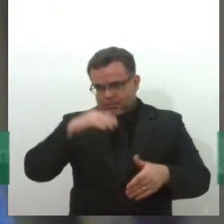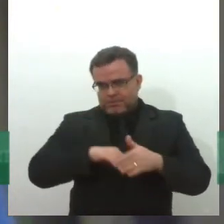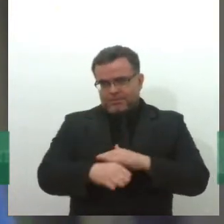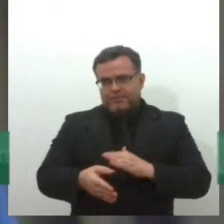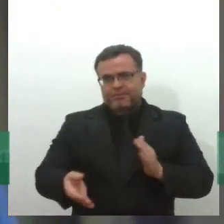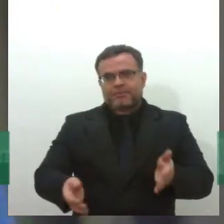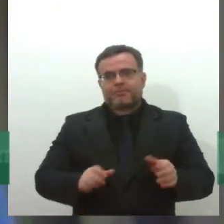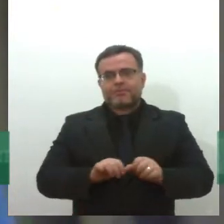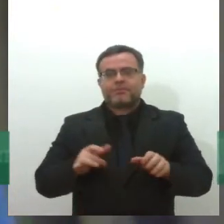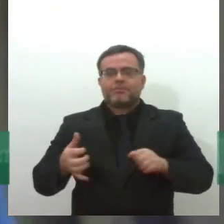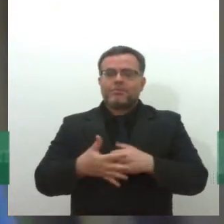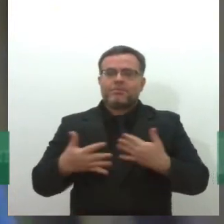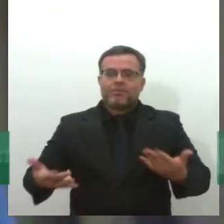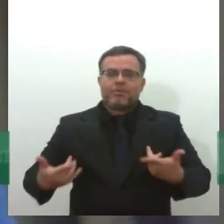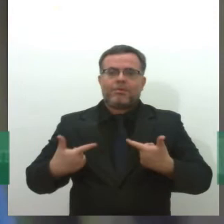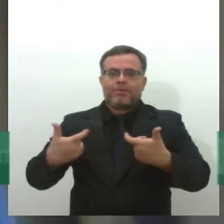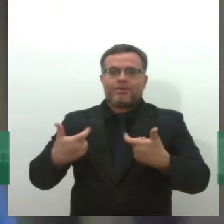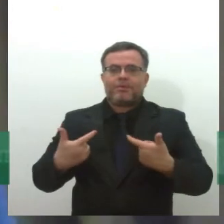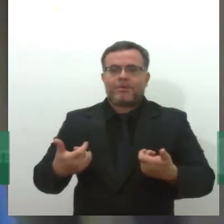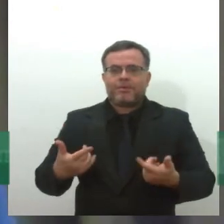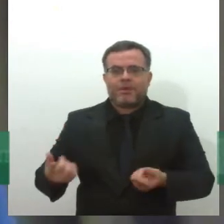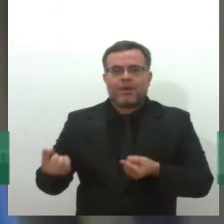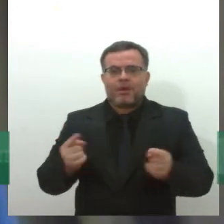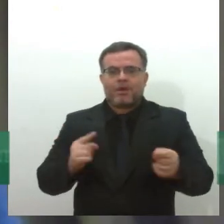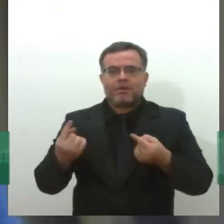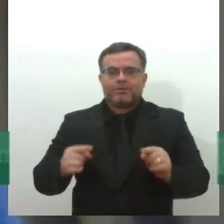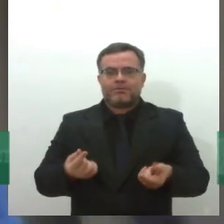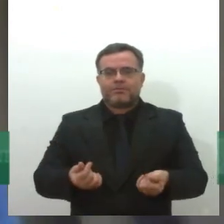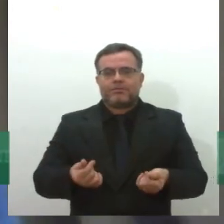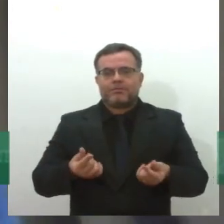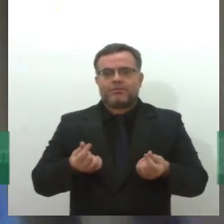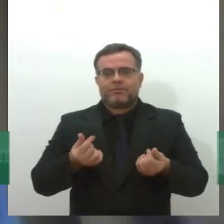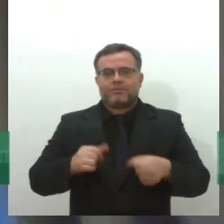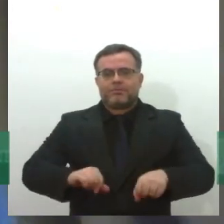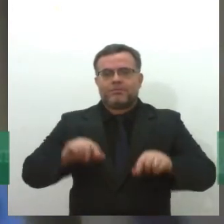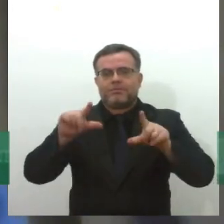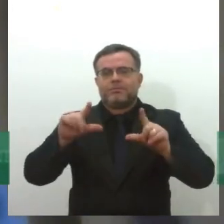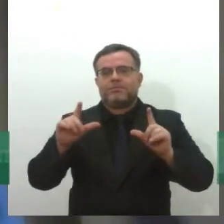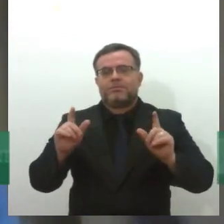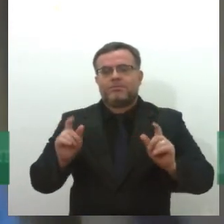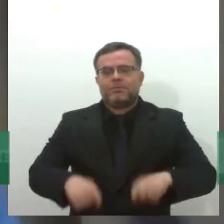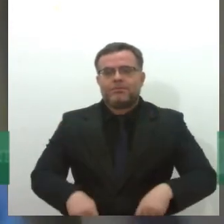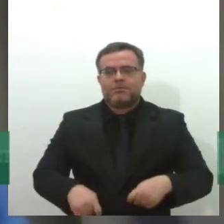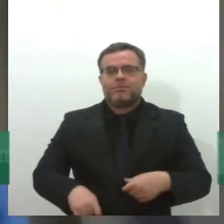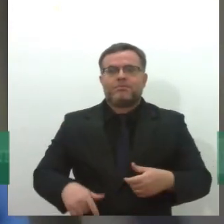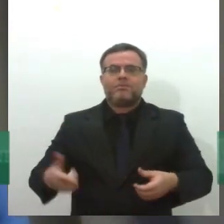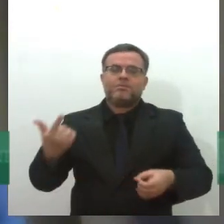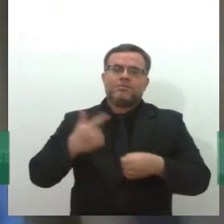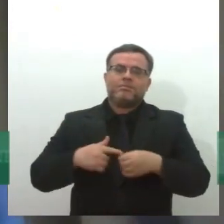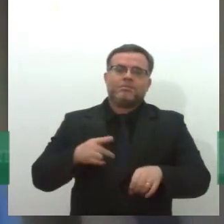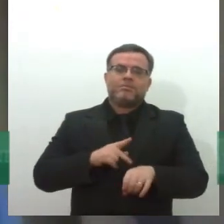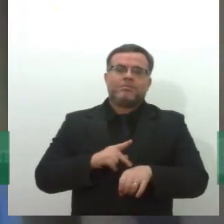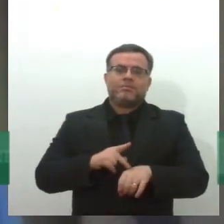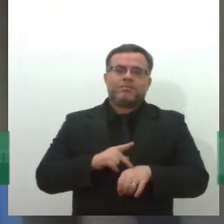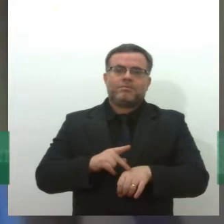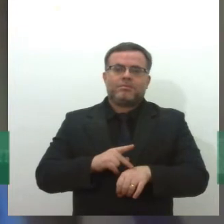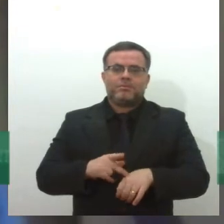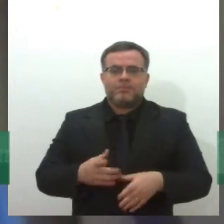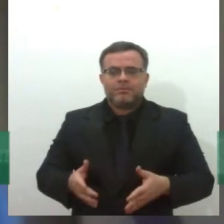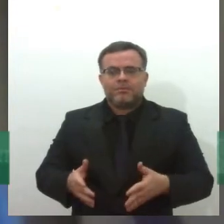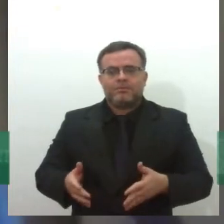de guerra, que infelizmente causa aumento das commodities. E o setor do petróleo, ele é cíclico,